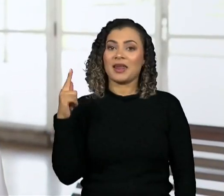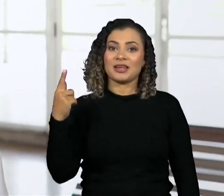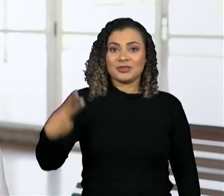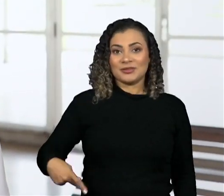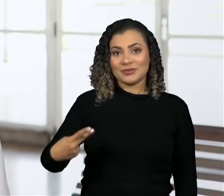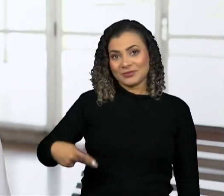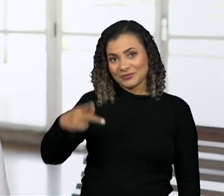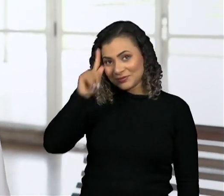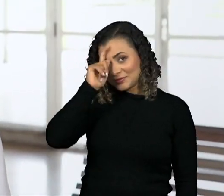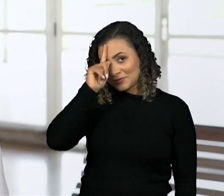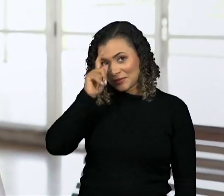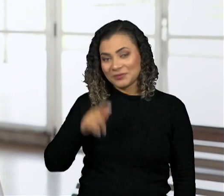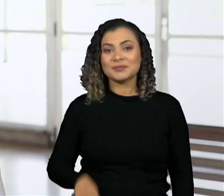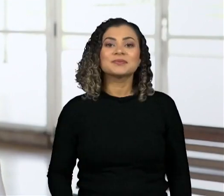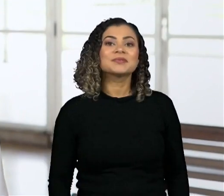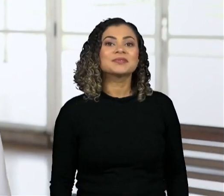Grajaú.